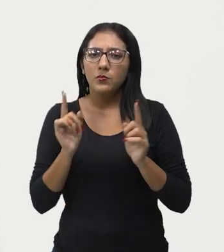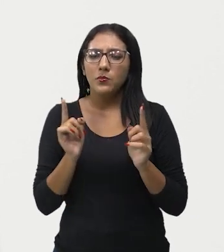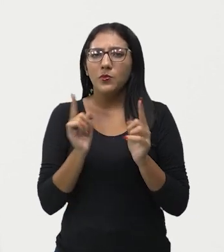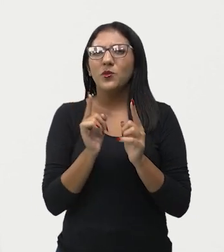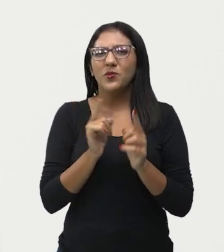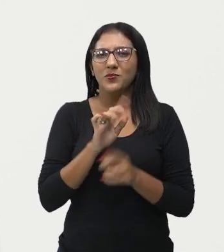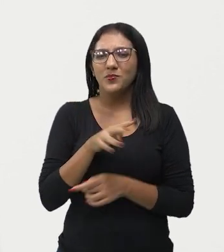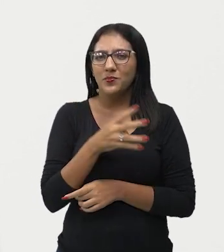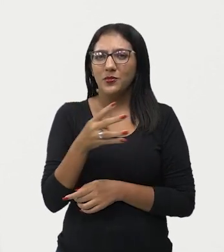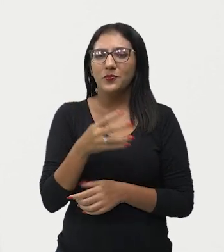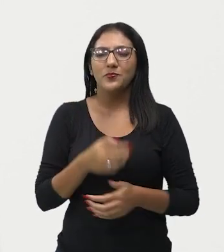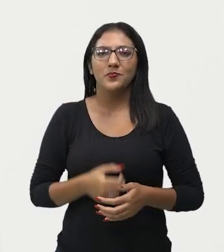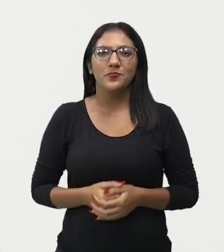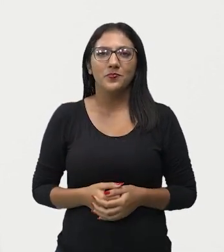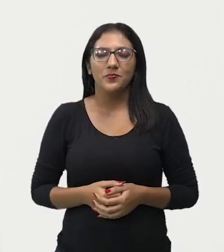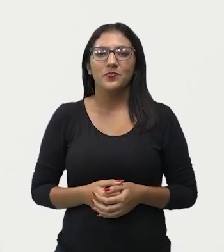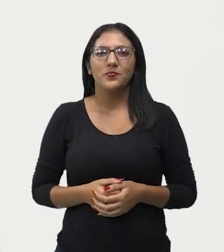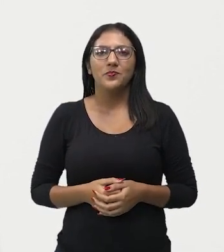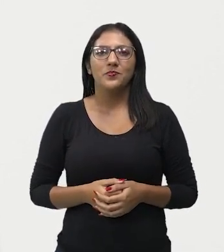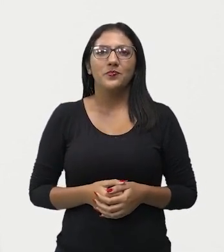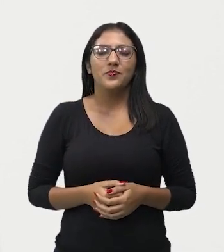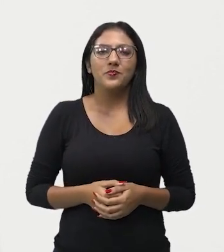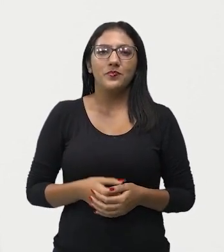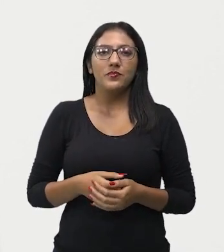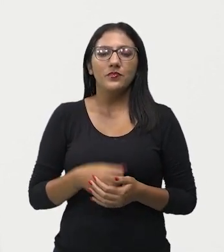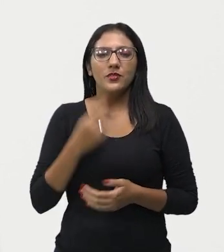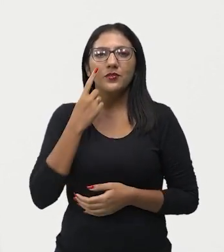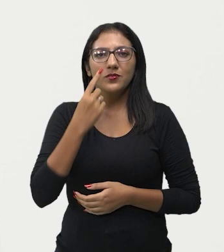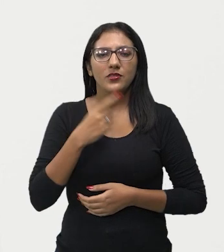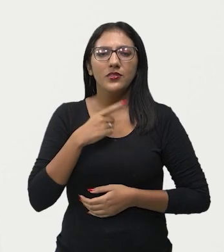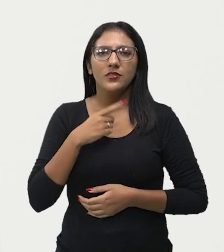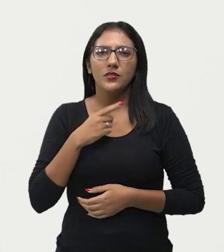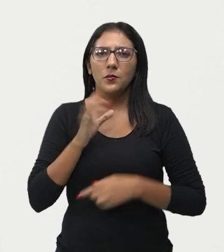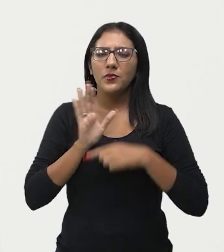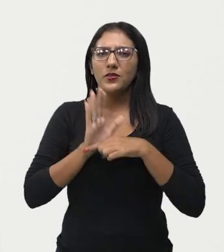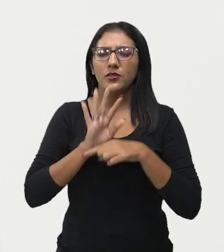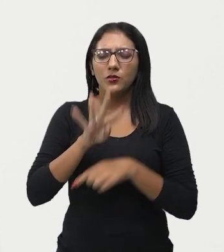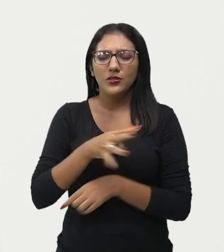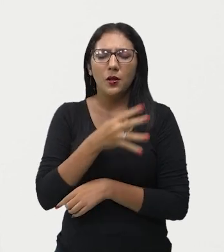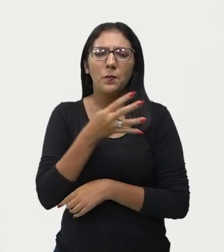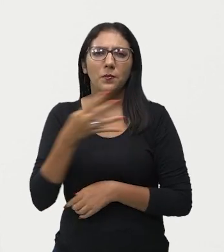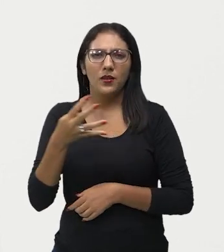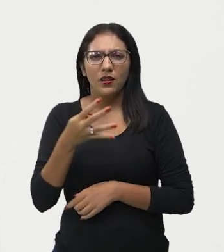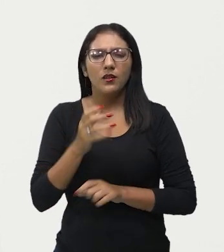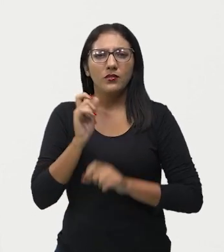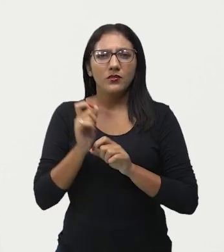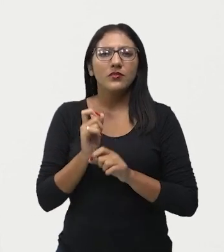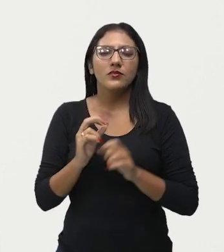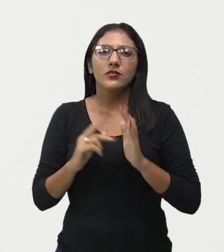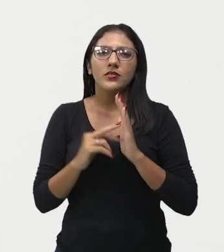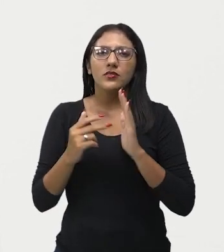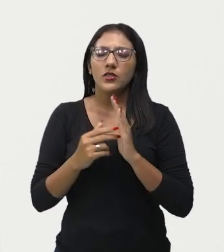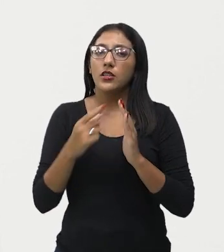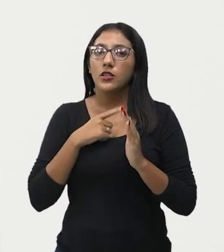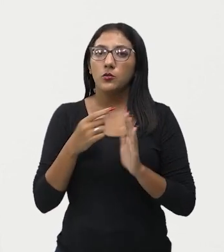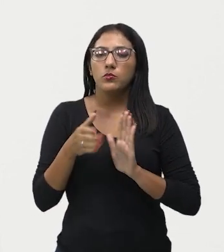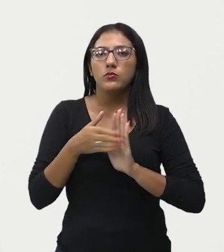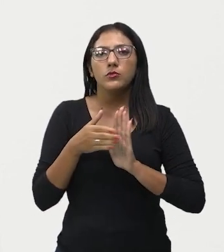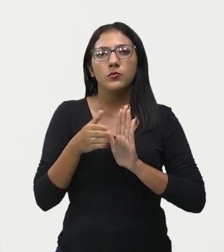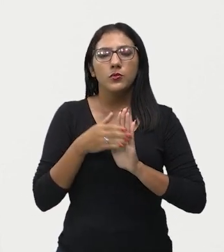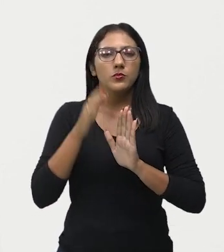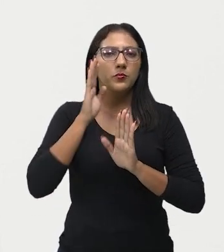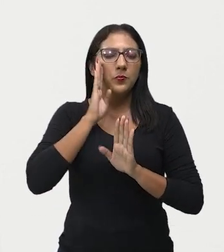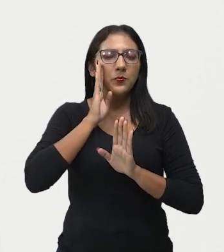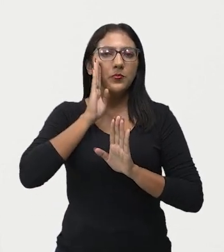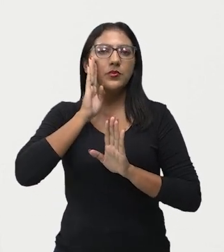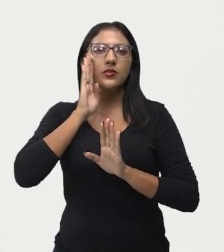espaço. Bom, pessoal, quando a gente fala no estudo de tabela, né, a tabela tem um propósito, tá, pessoal? Ela tem